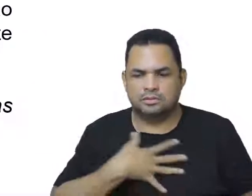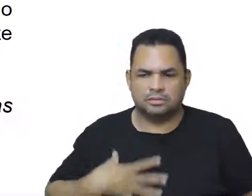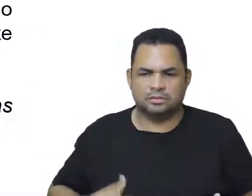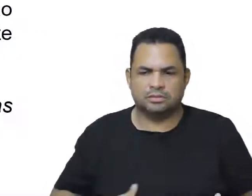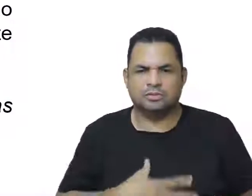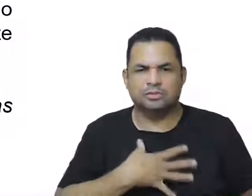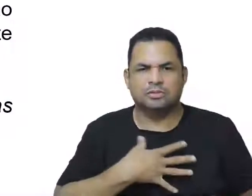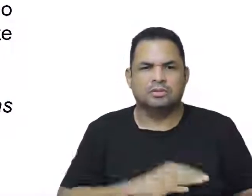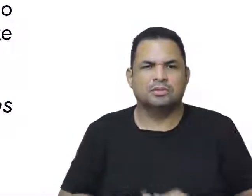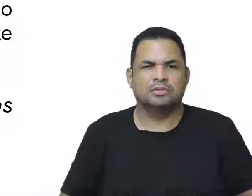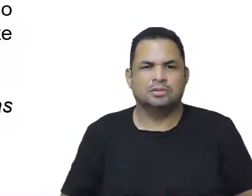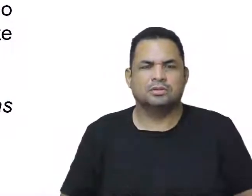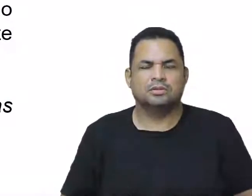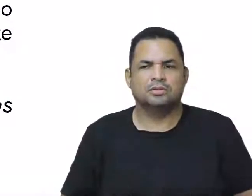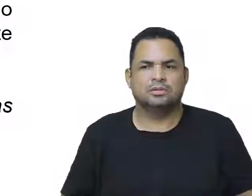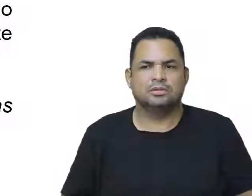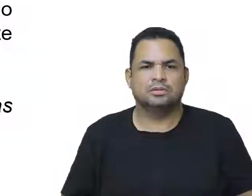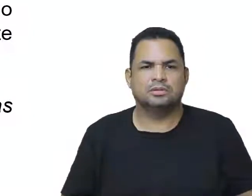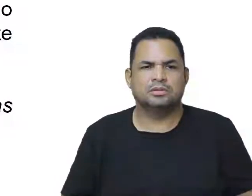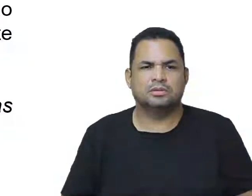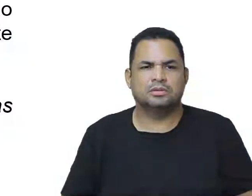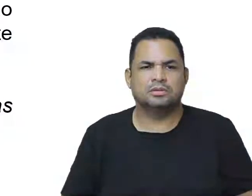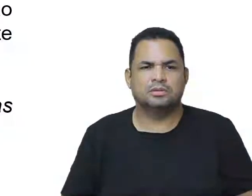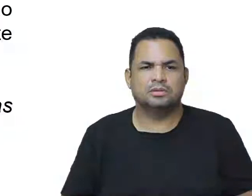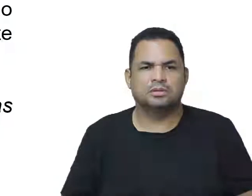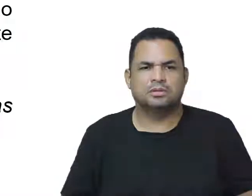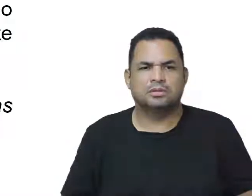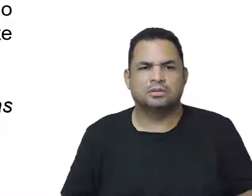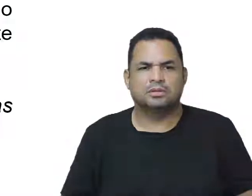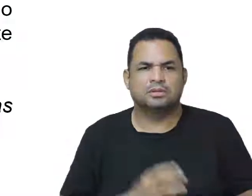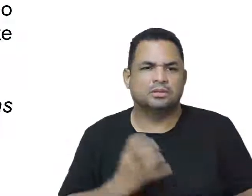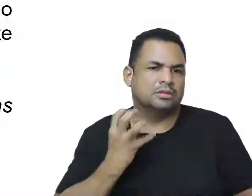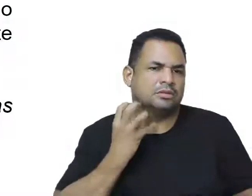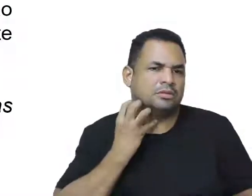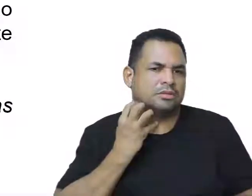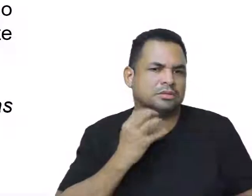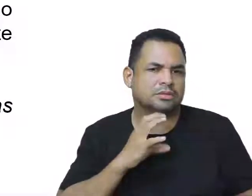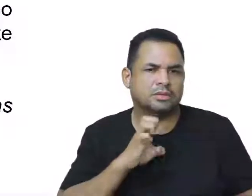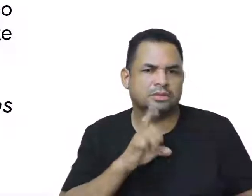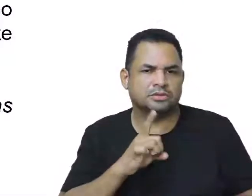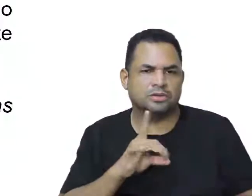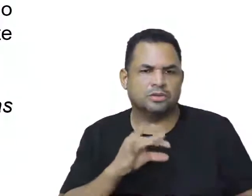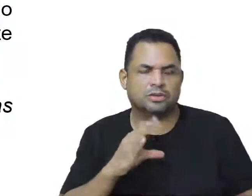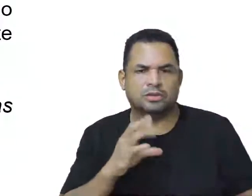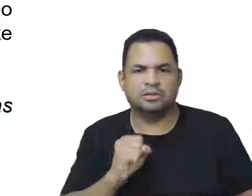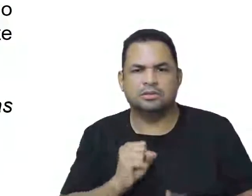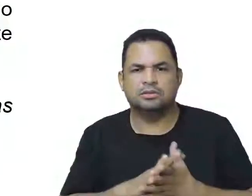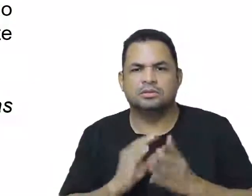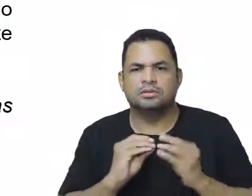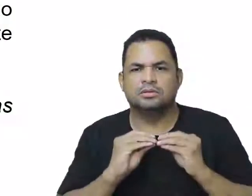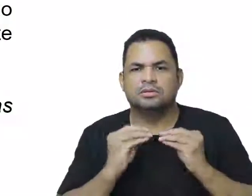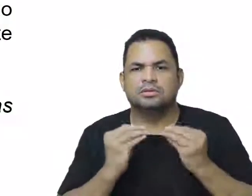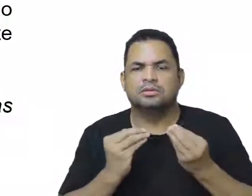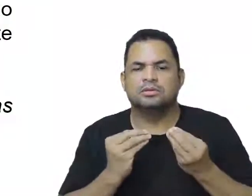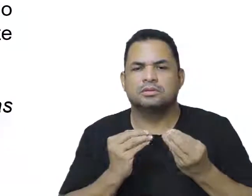organismo. Glândulas exócrinas, né, secretam substâncias